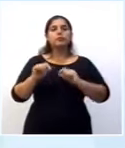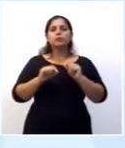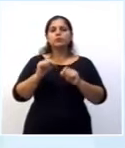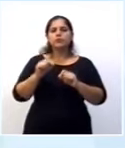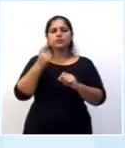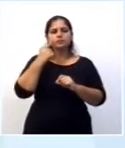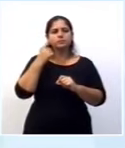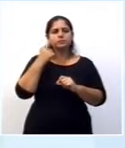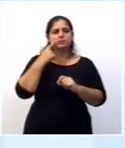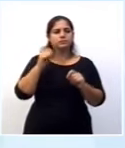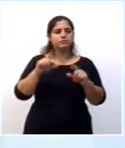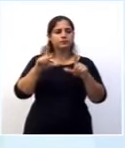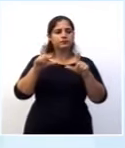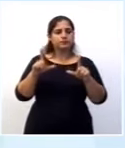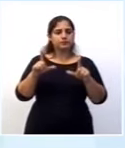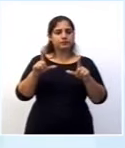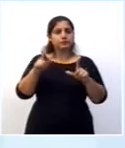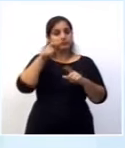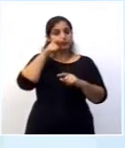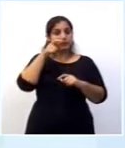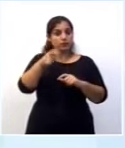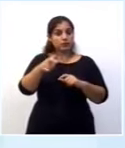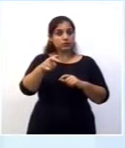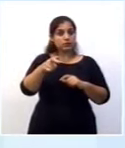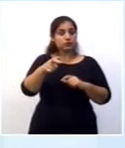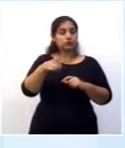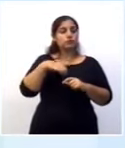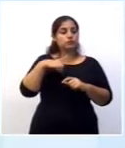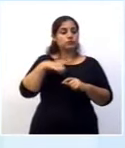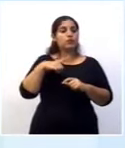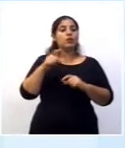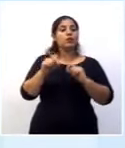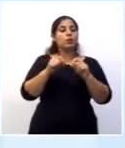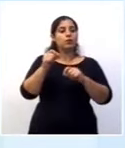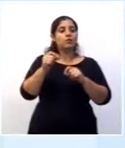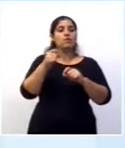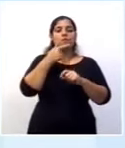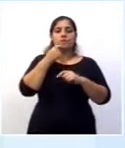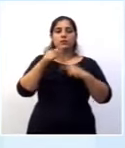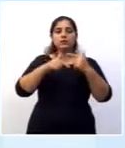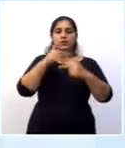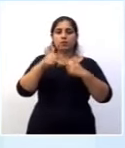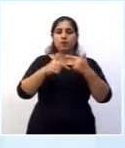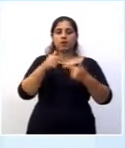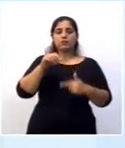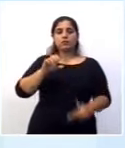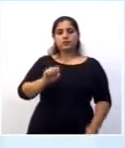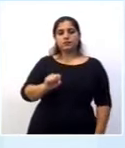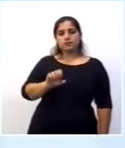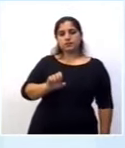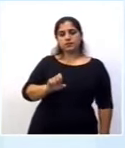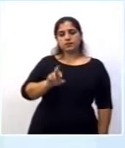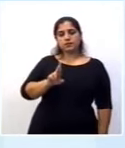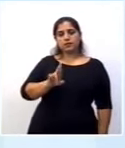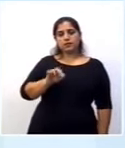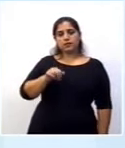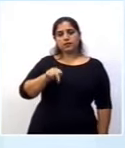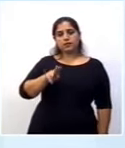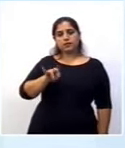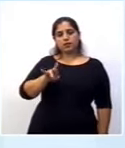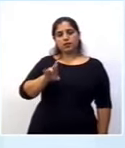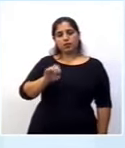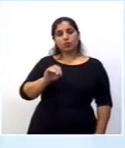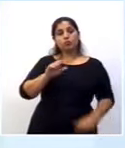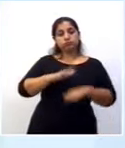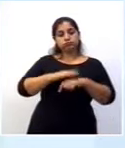aí uma imagem super interessante que já é a figura do seringueiro. Seringueiro é a pessoa que extrai o látex